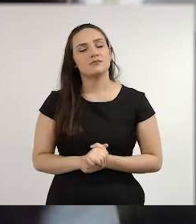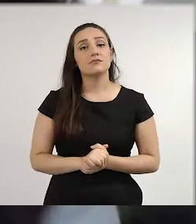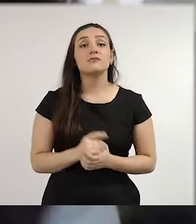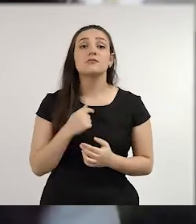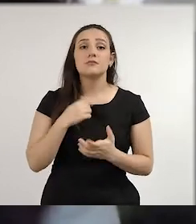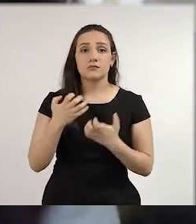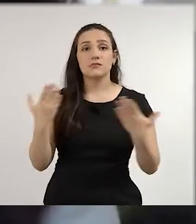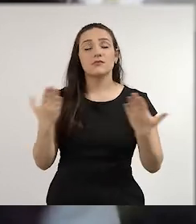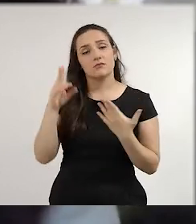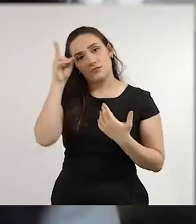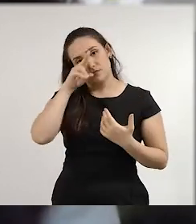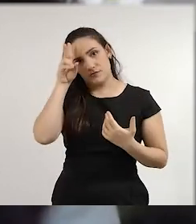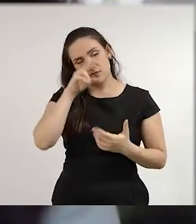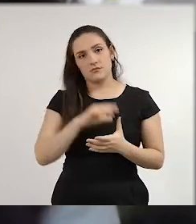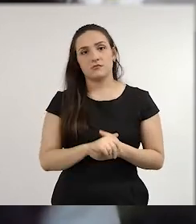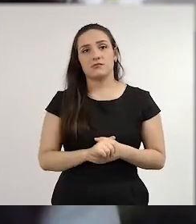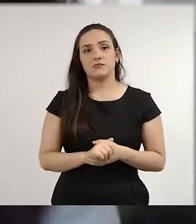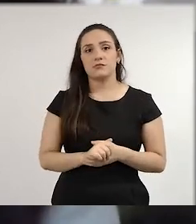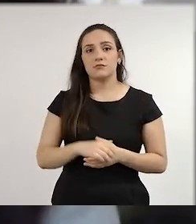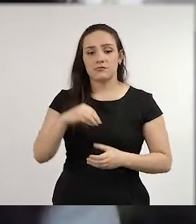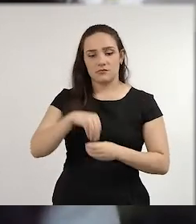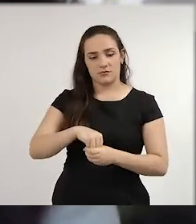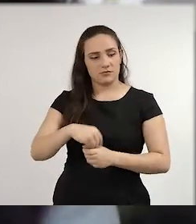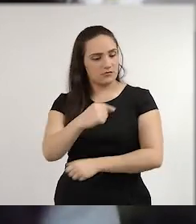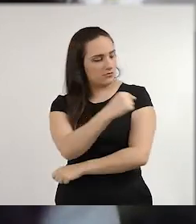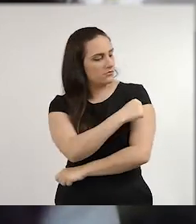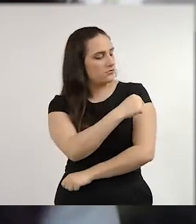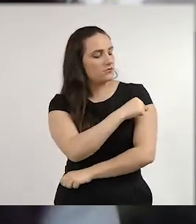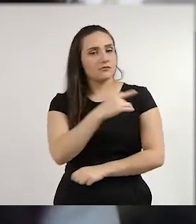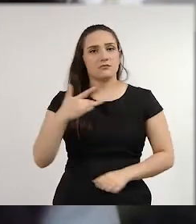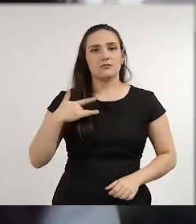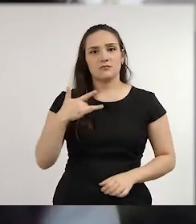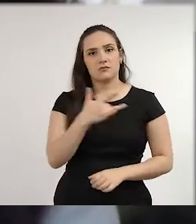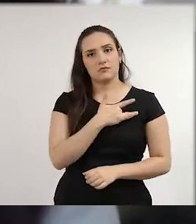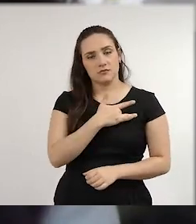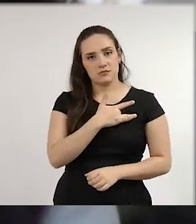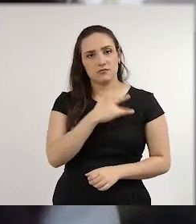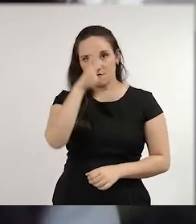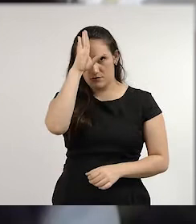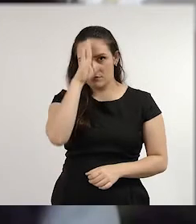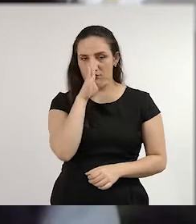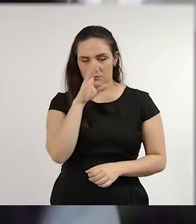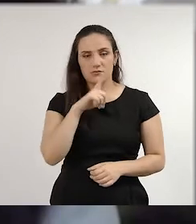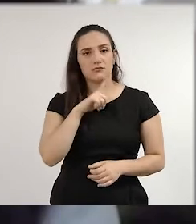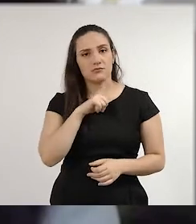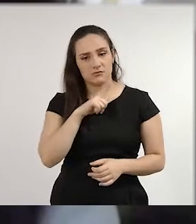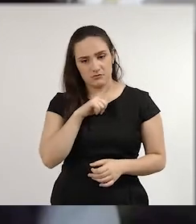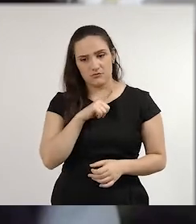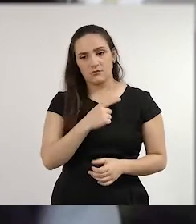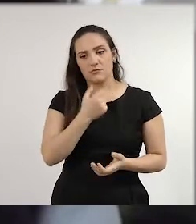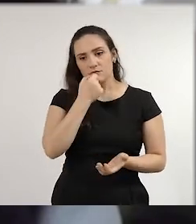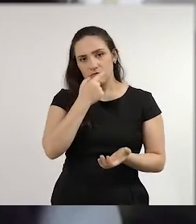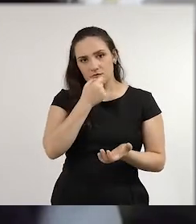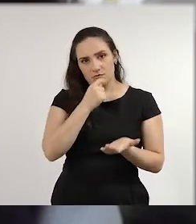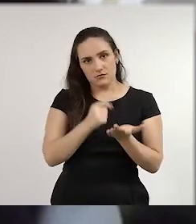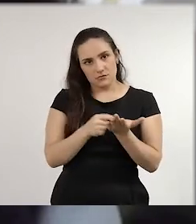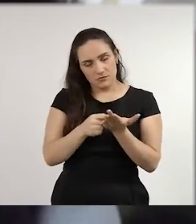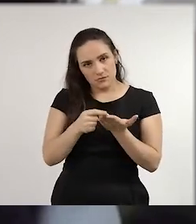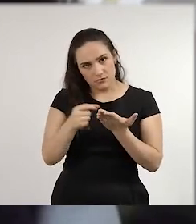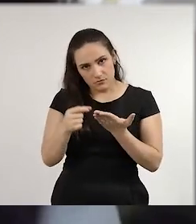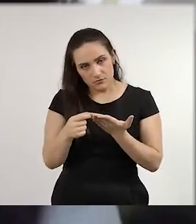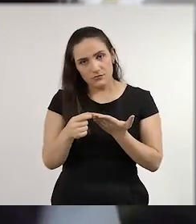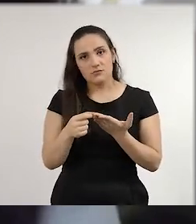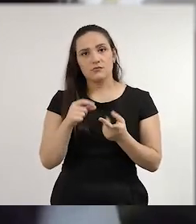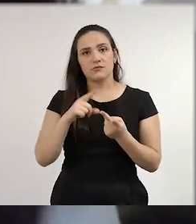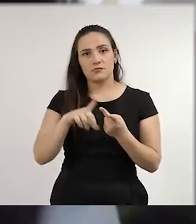E lembrar também que temos nos postos de saúde gratuitamente, né, em todo o Brasil, o acesso a